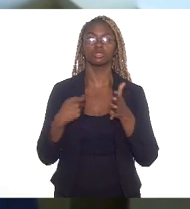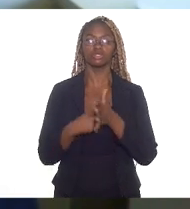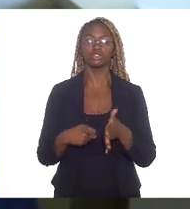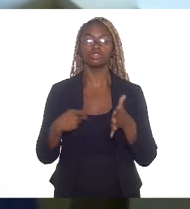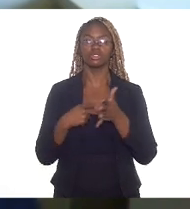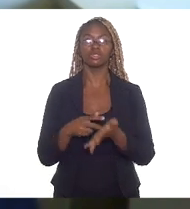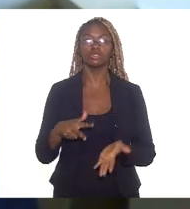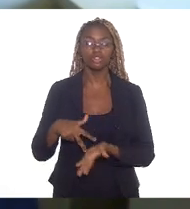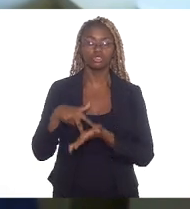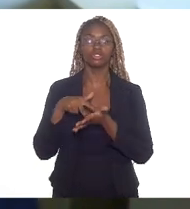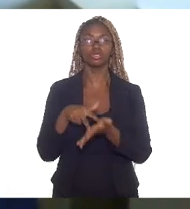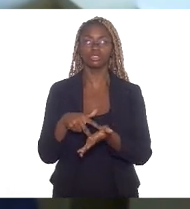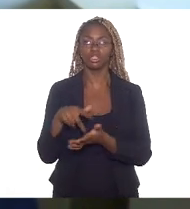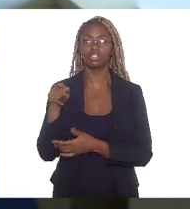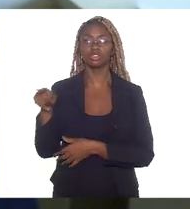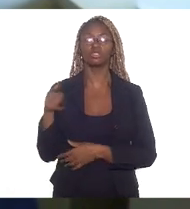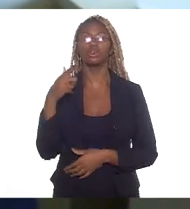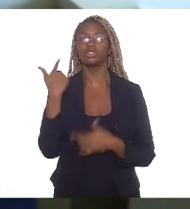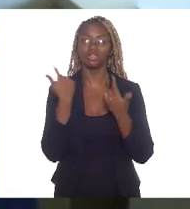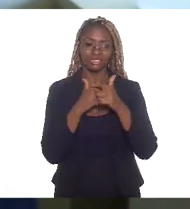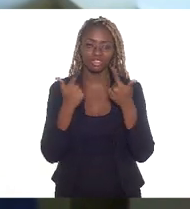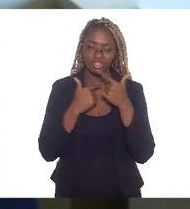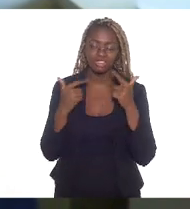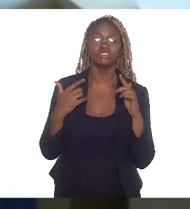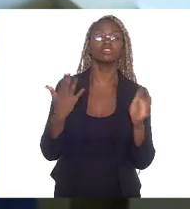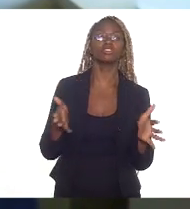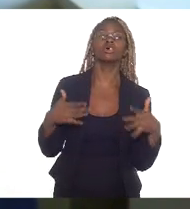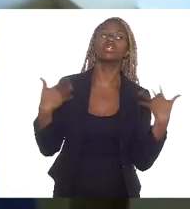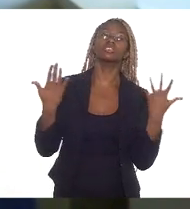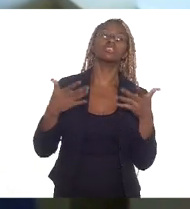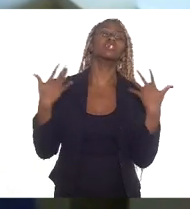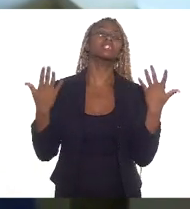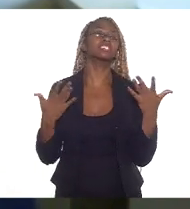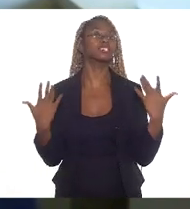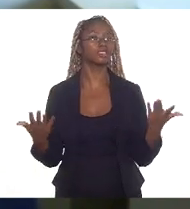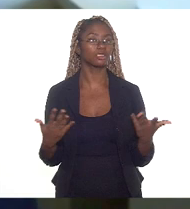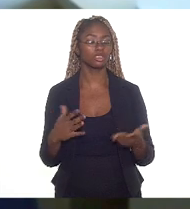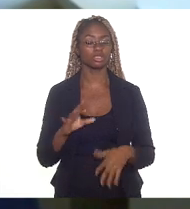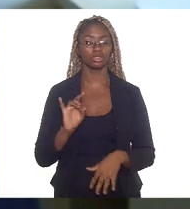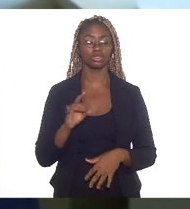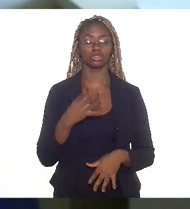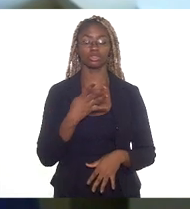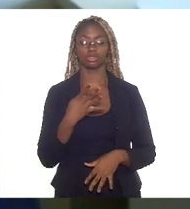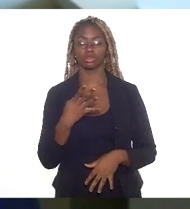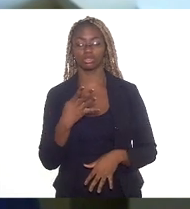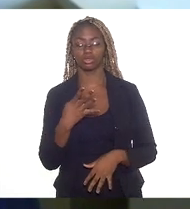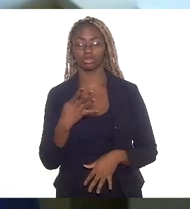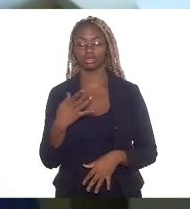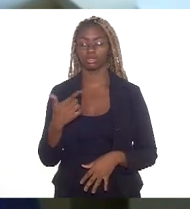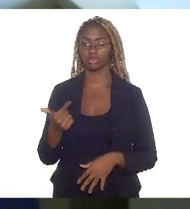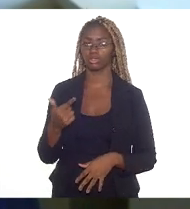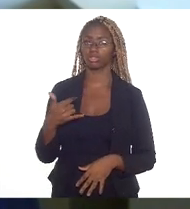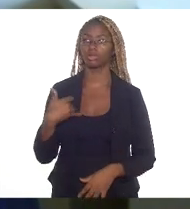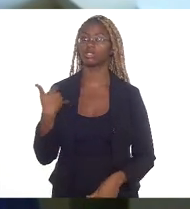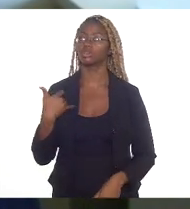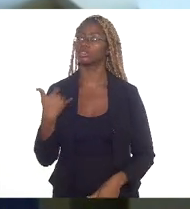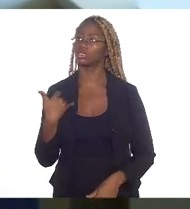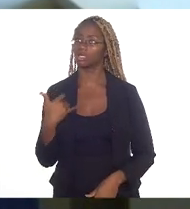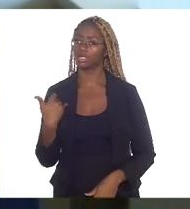a alegria, o humor, com apenas 42 anos. Ele